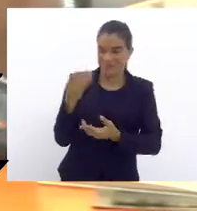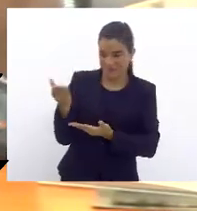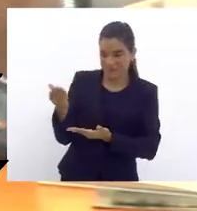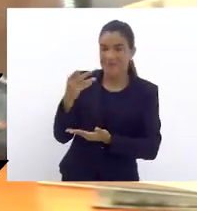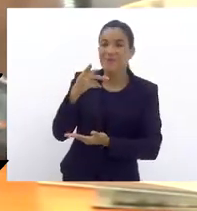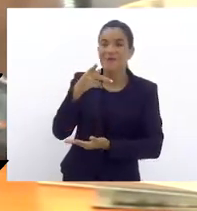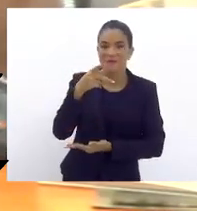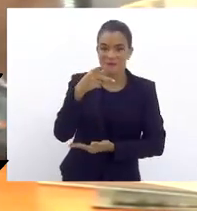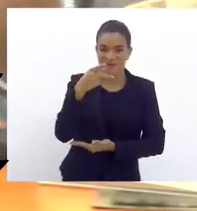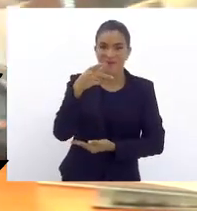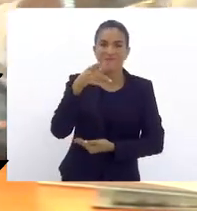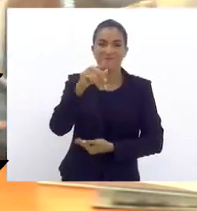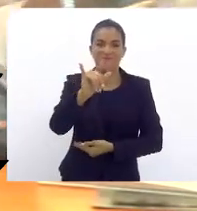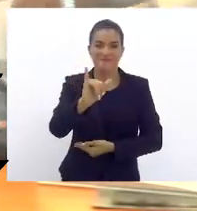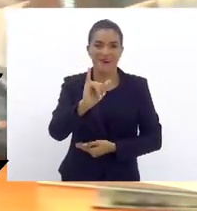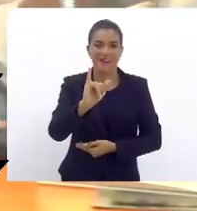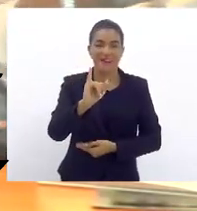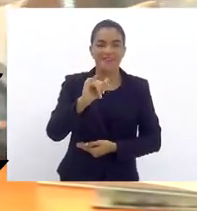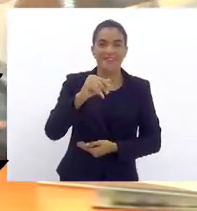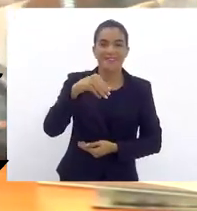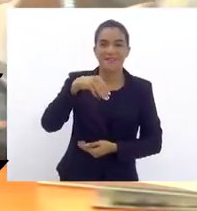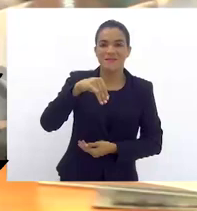a gente